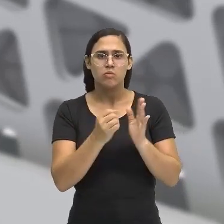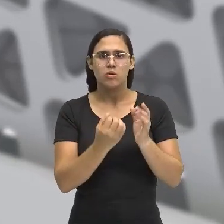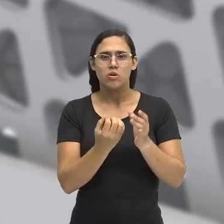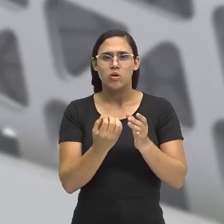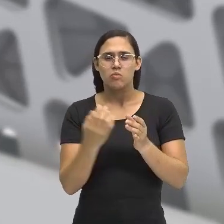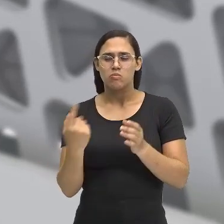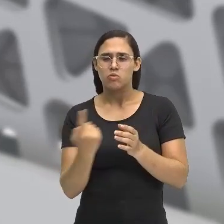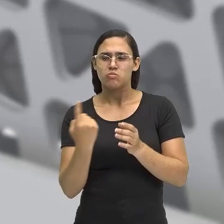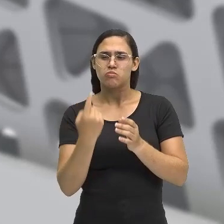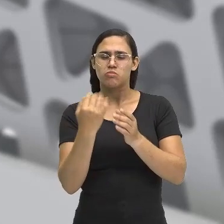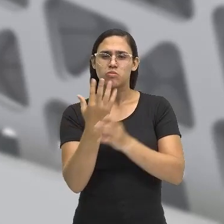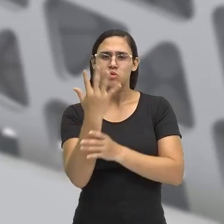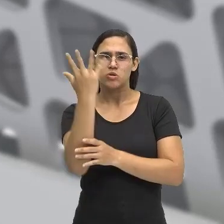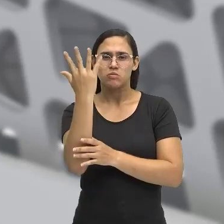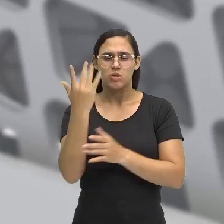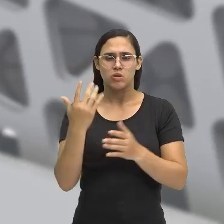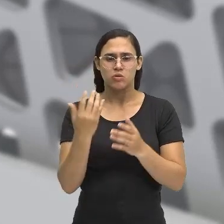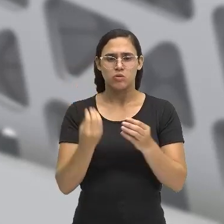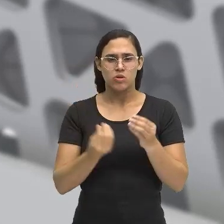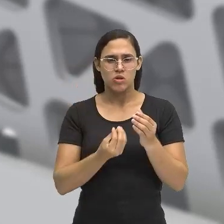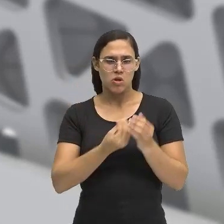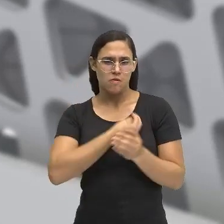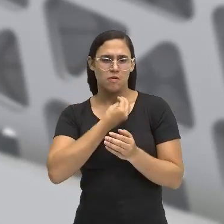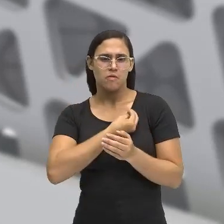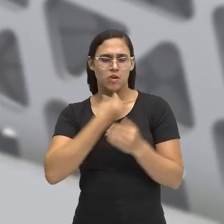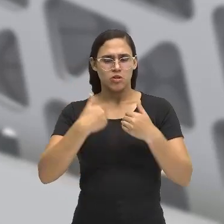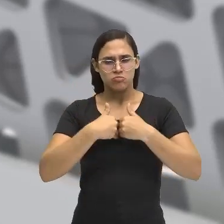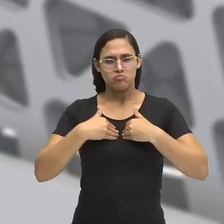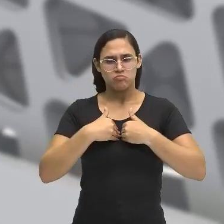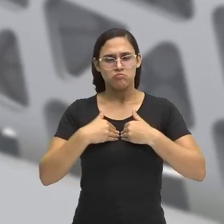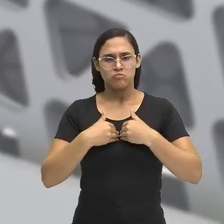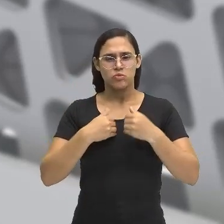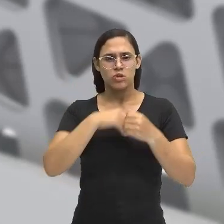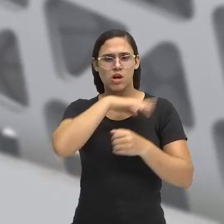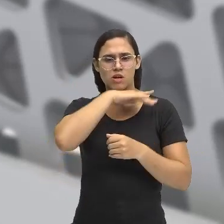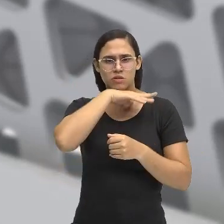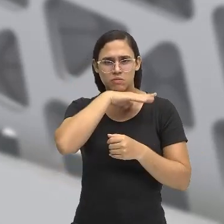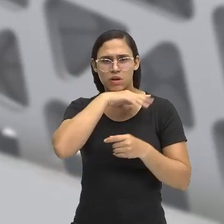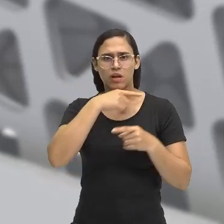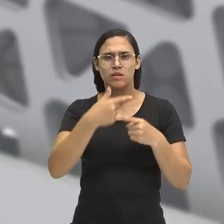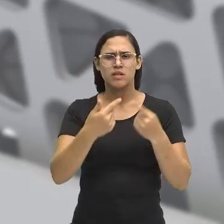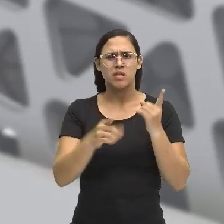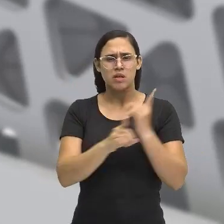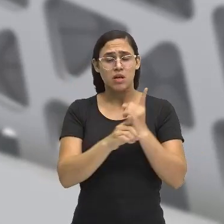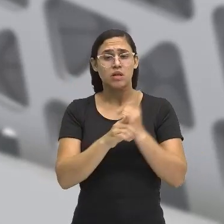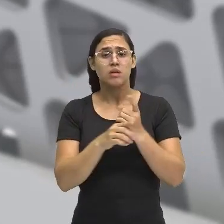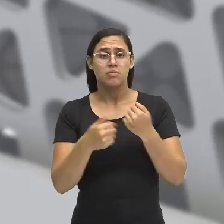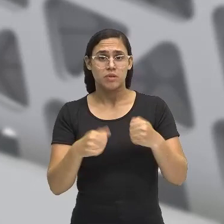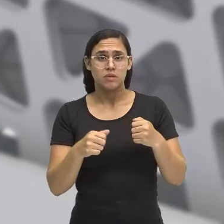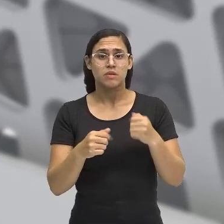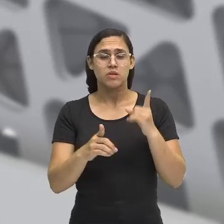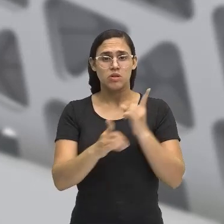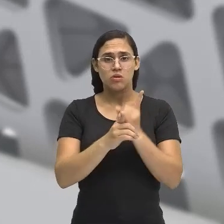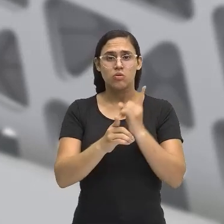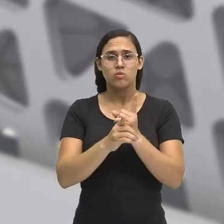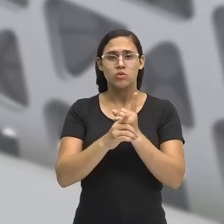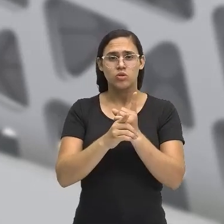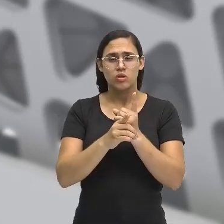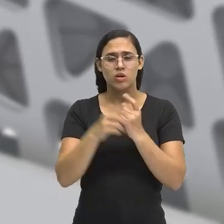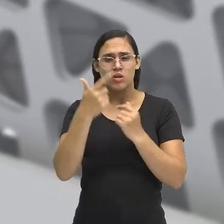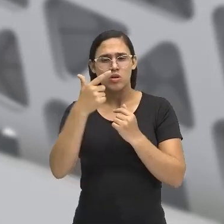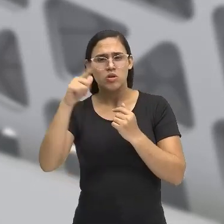aí de várias espécies, tá? E aí tem muitas espécies ainda que nem foram descobertas, né? Então, elas ainda estão